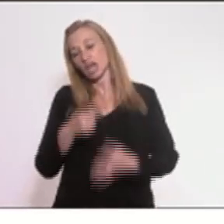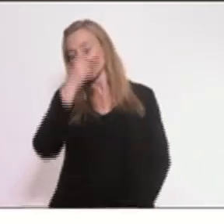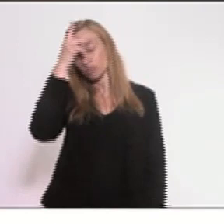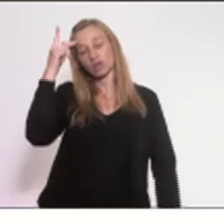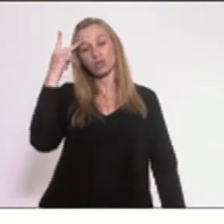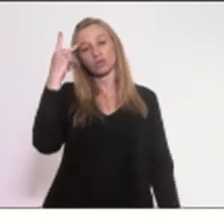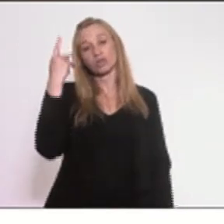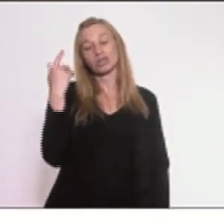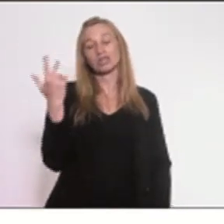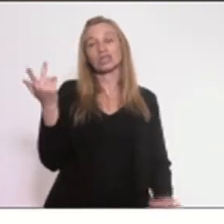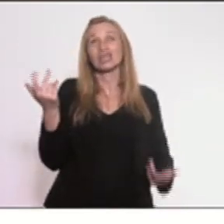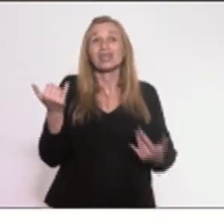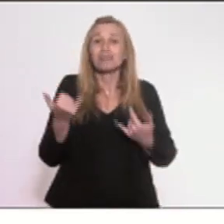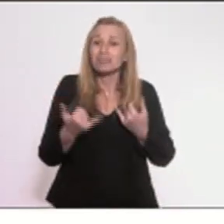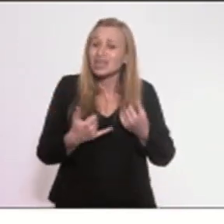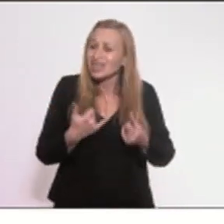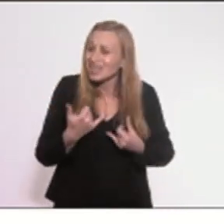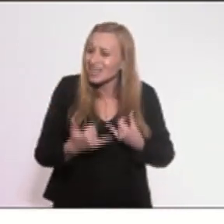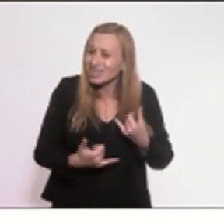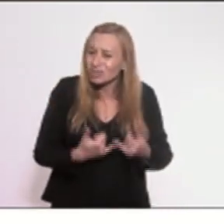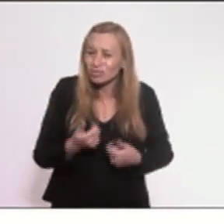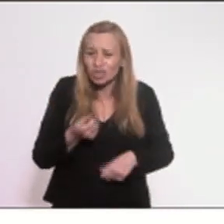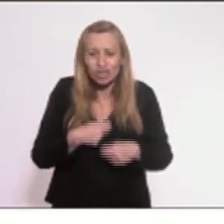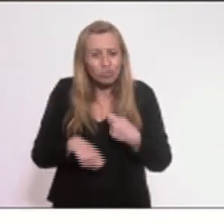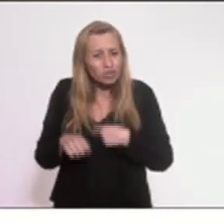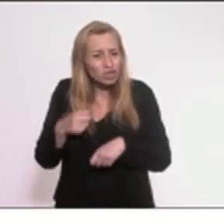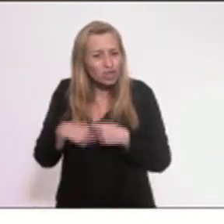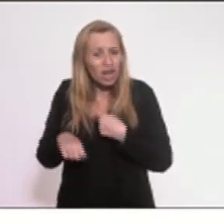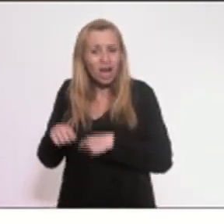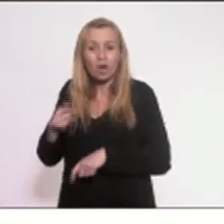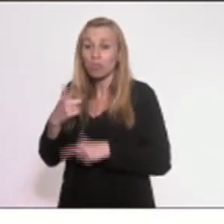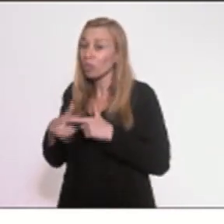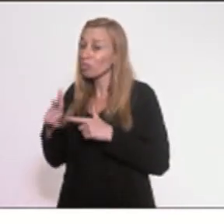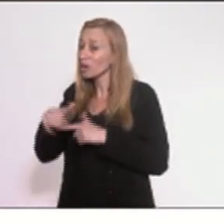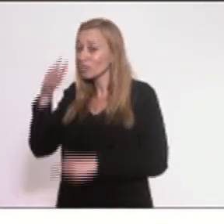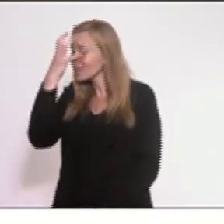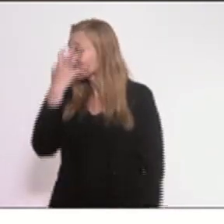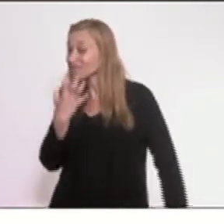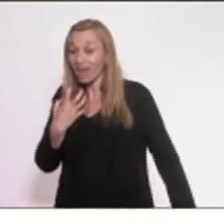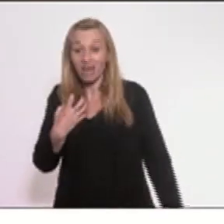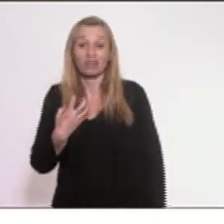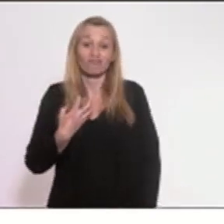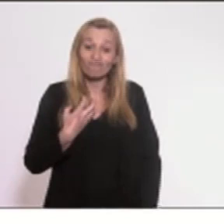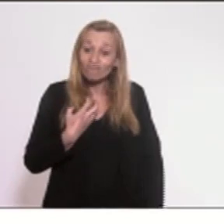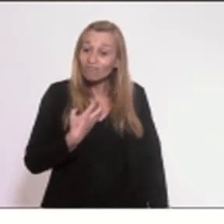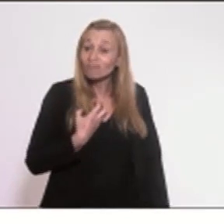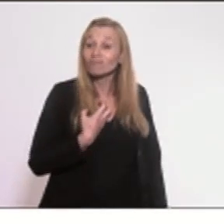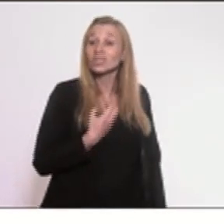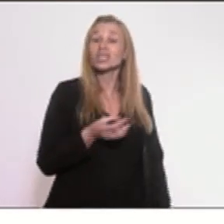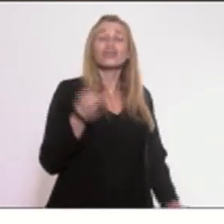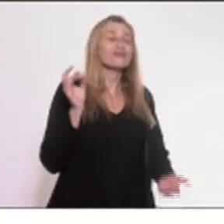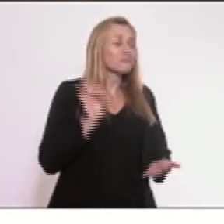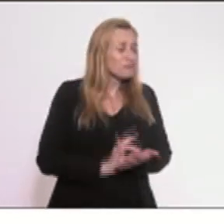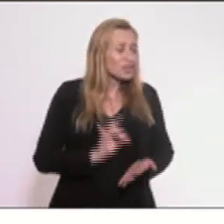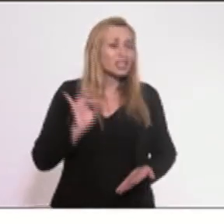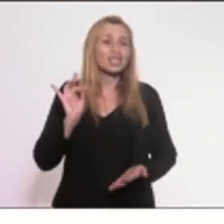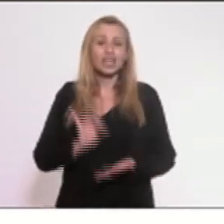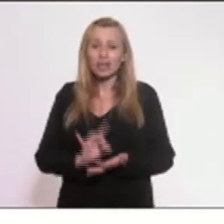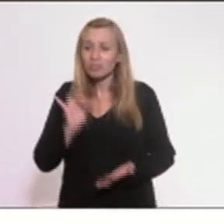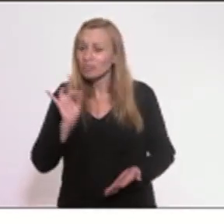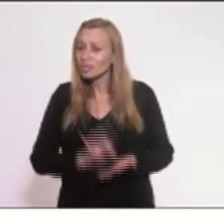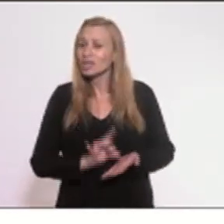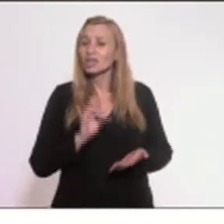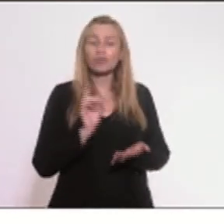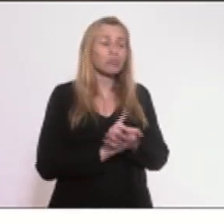a brincar, brincando de administrar. O problema é sério. A gente tem que realmente correr atrás de